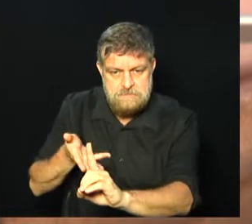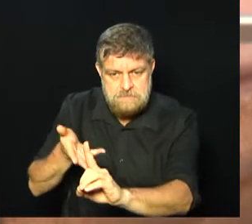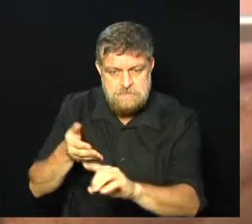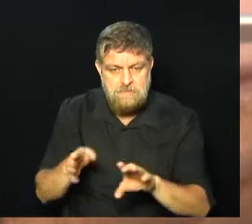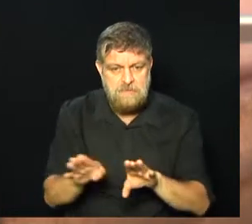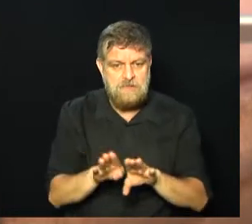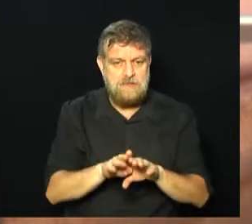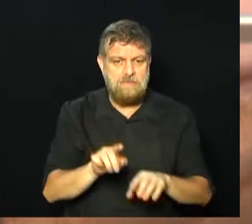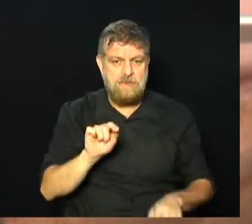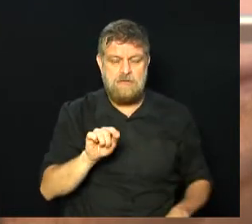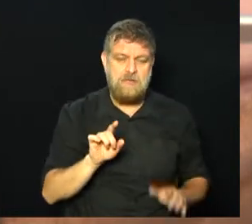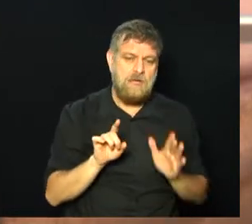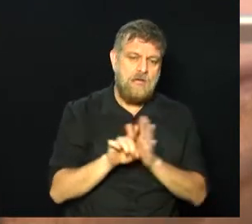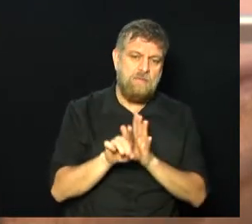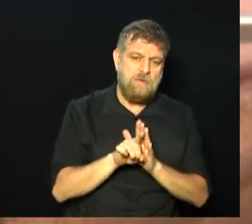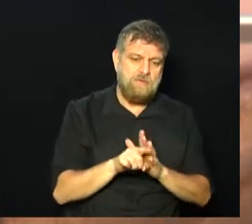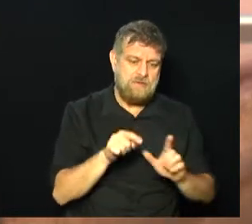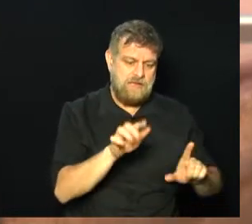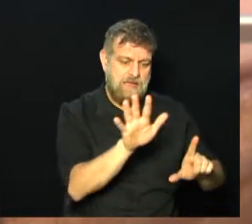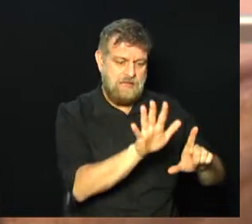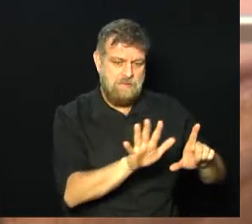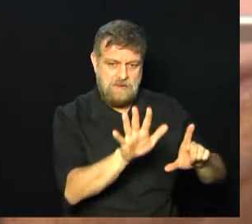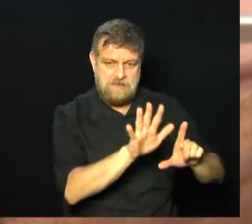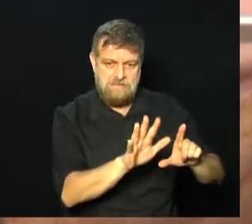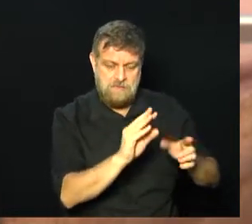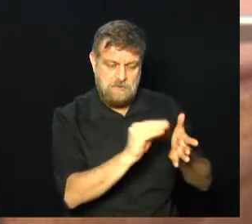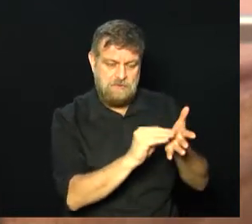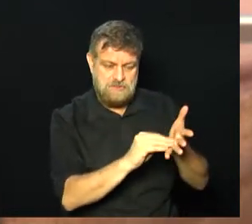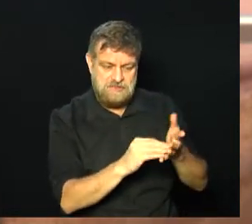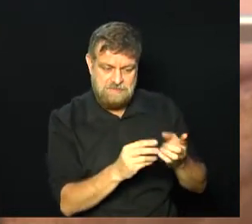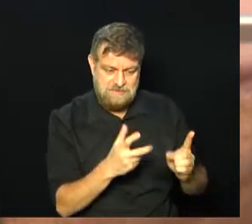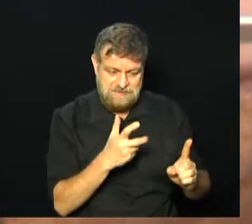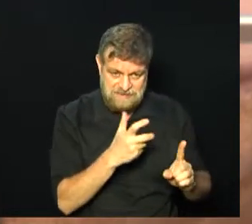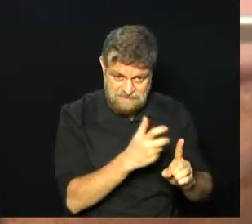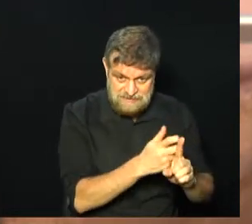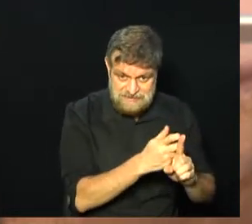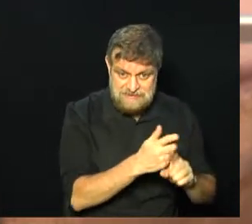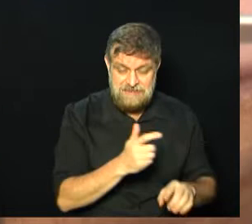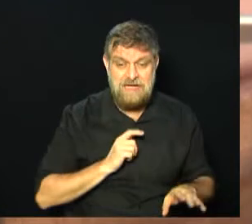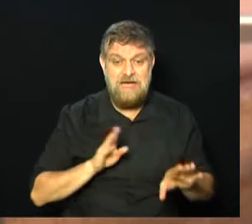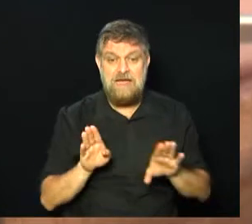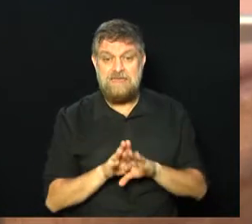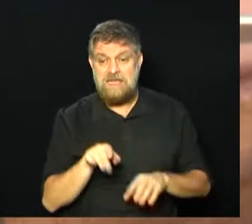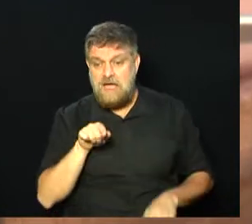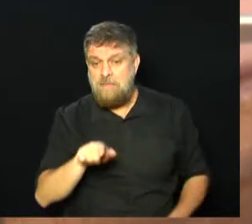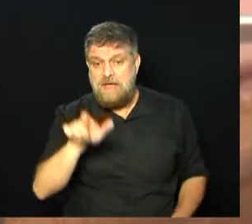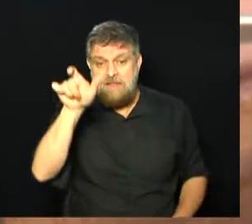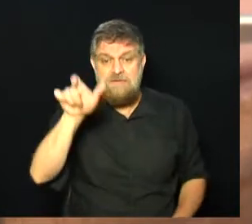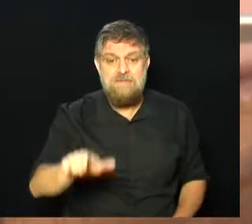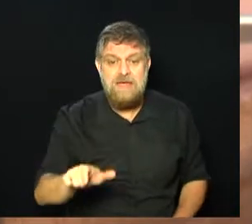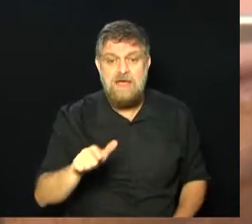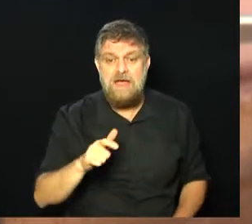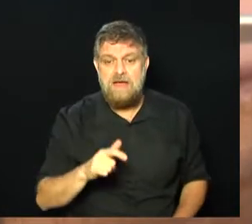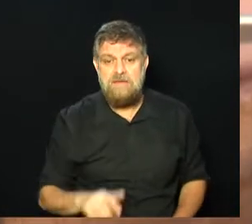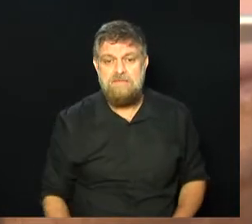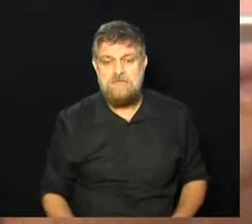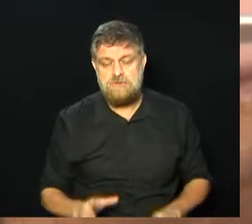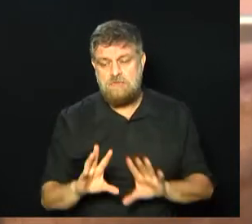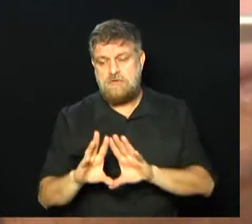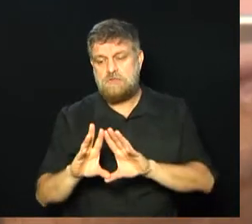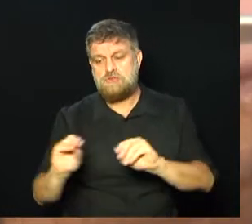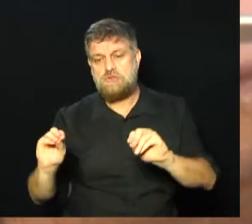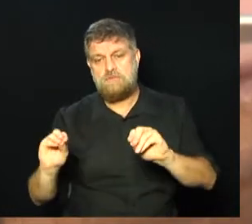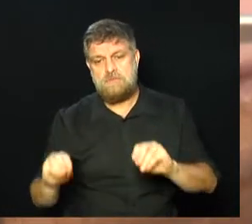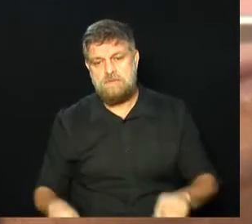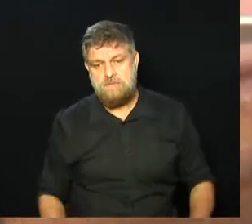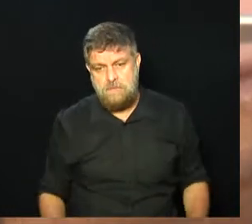com essa plataforma, você também tem a condição de não deixar com que o paciente suma.